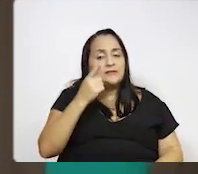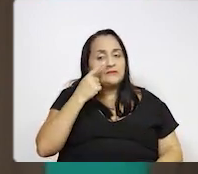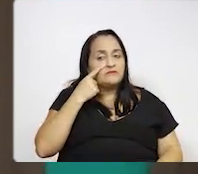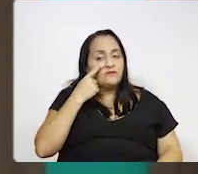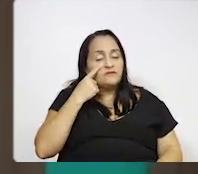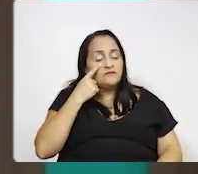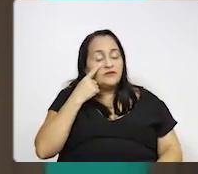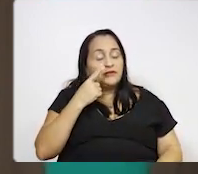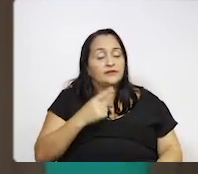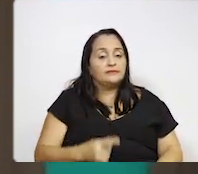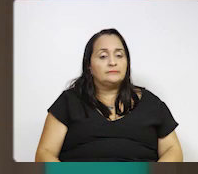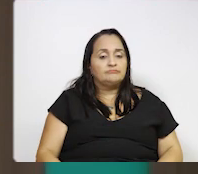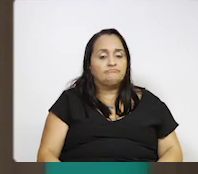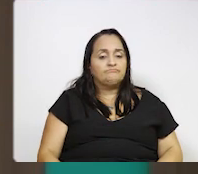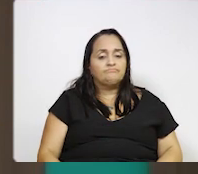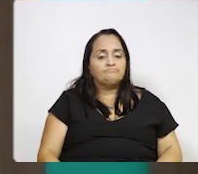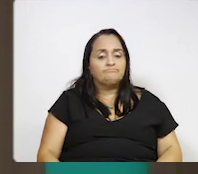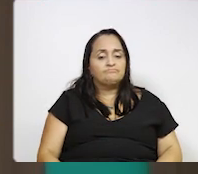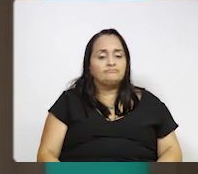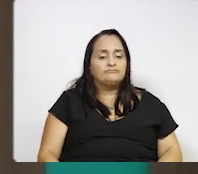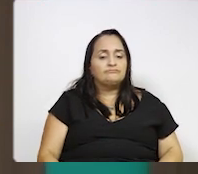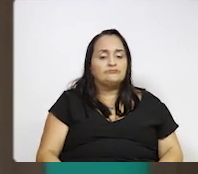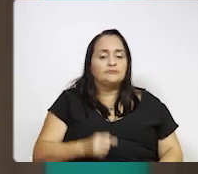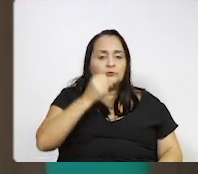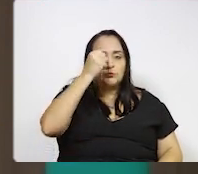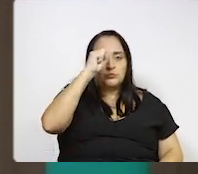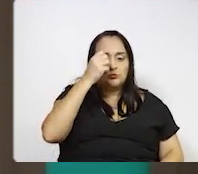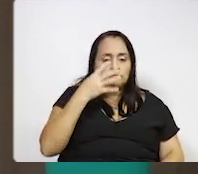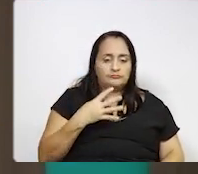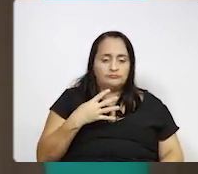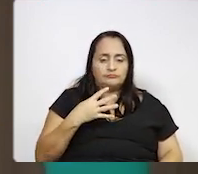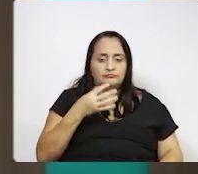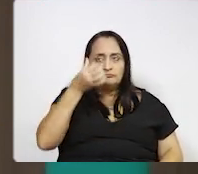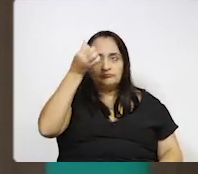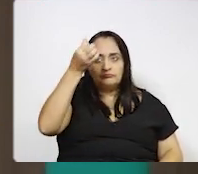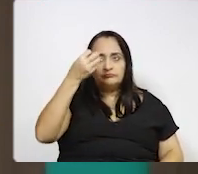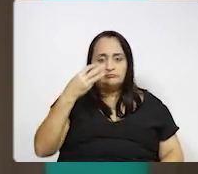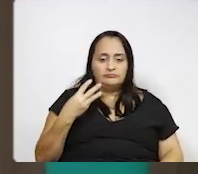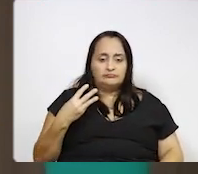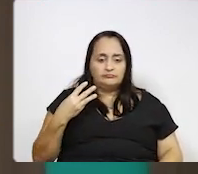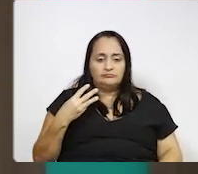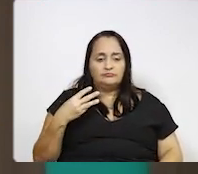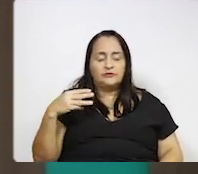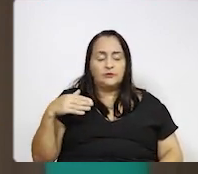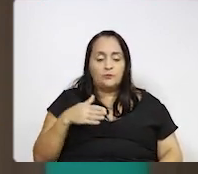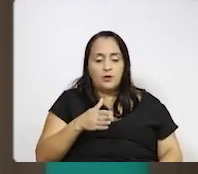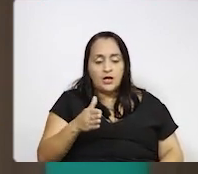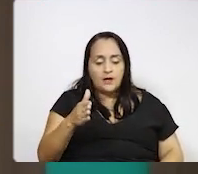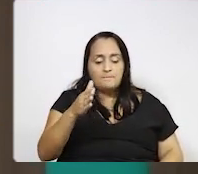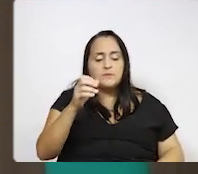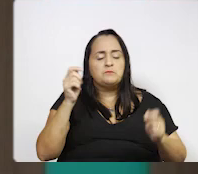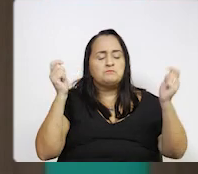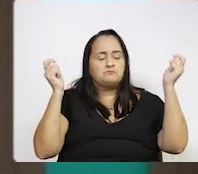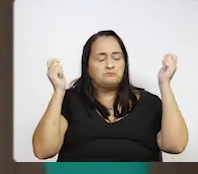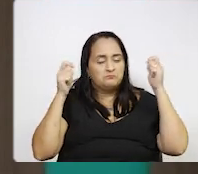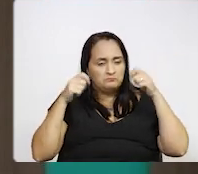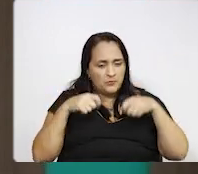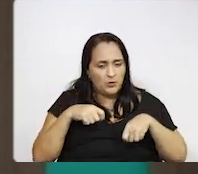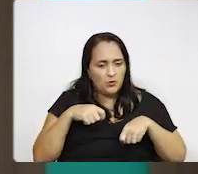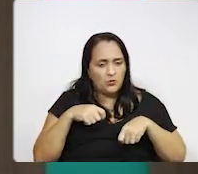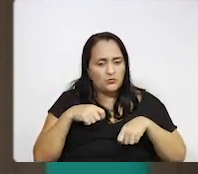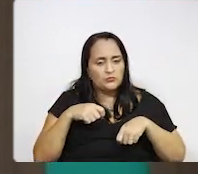se eu ver 6, e aqui eu vou botar 3. É um caminho que eu posso